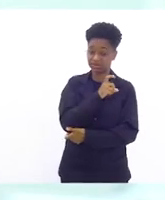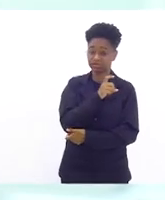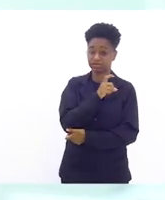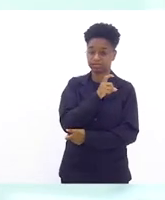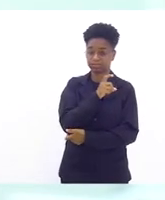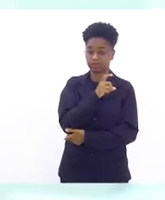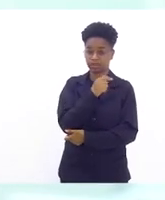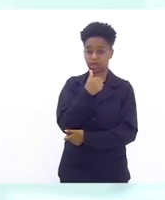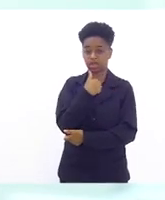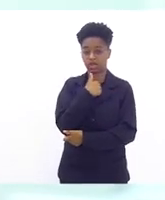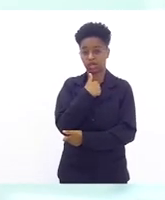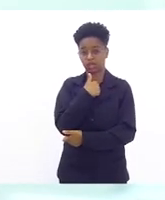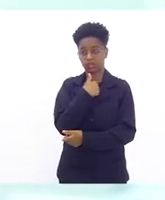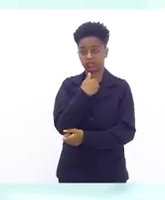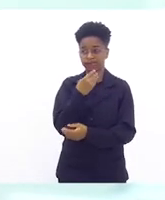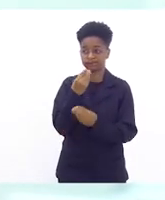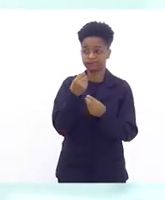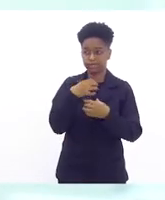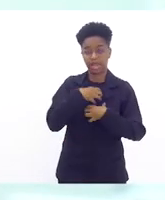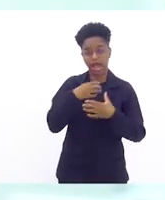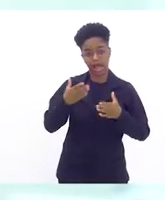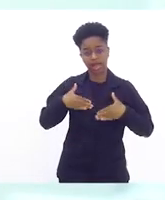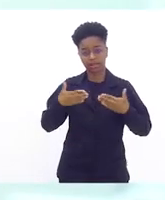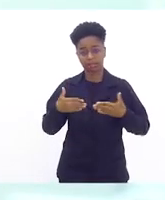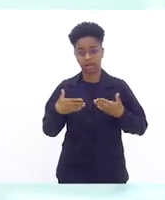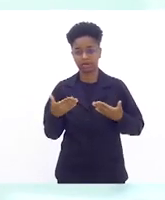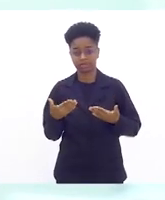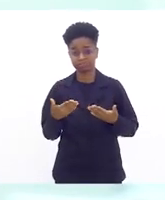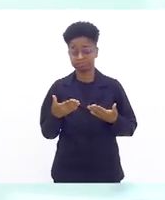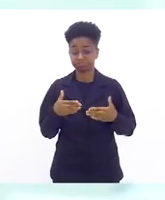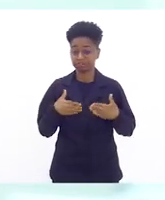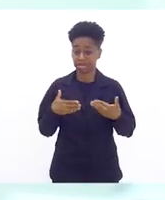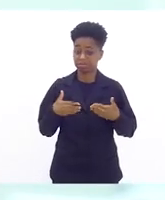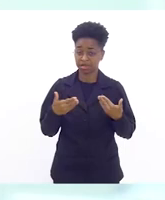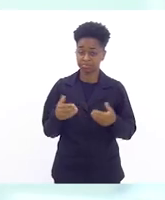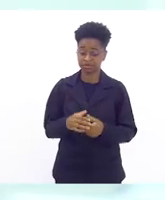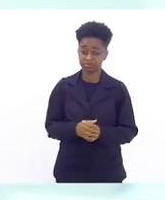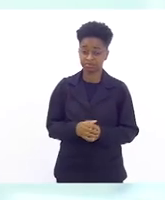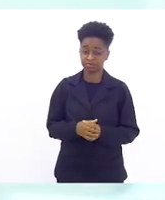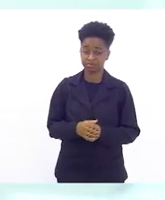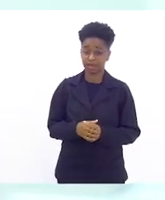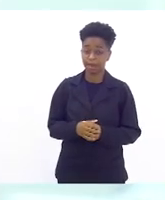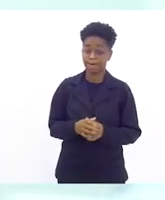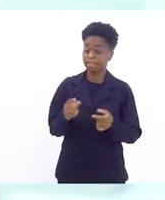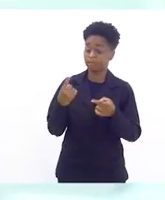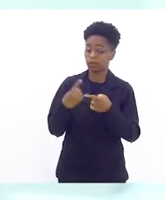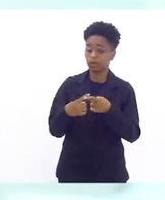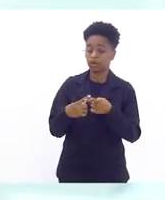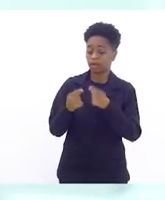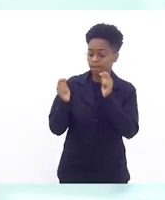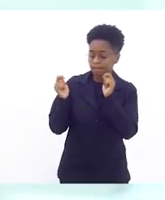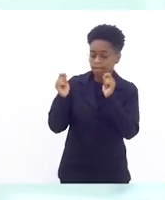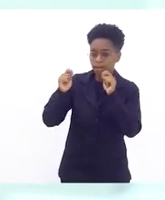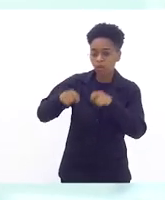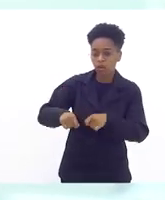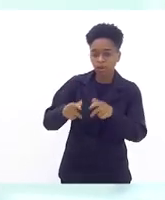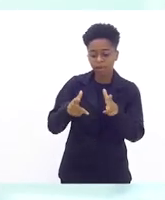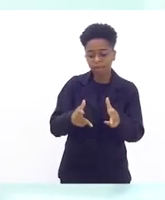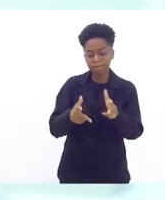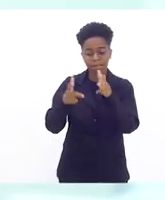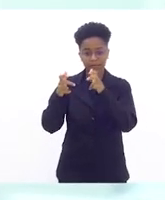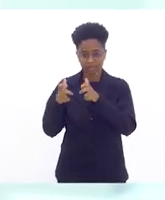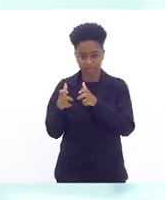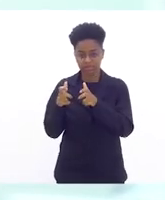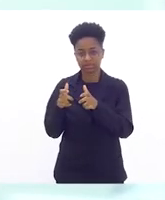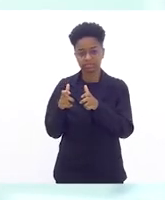eu tô animada né primeiro pela possibilidade de ver Que